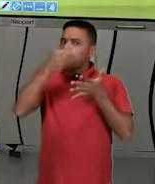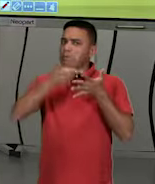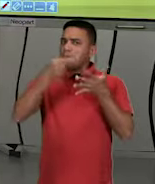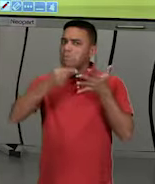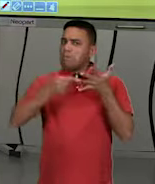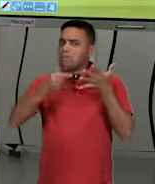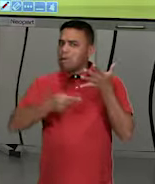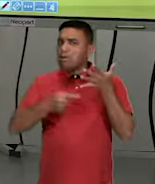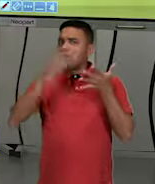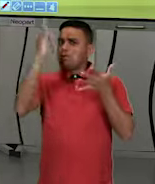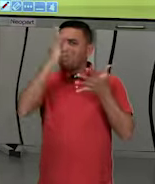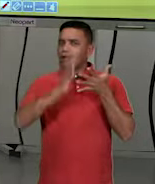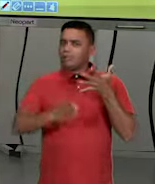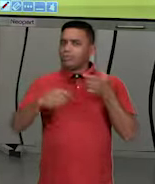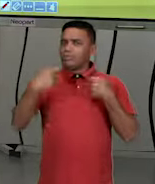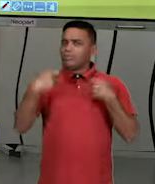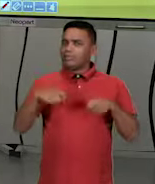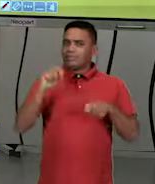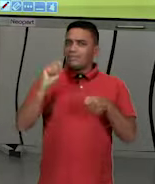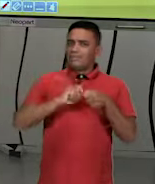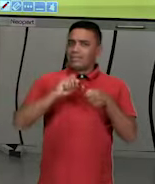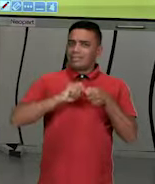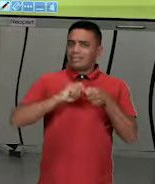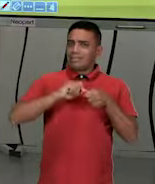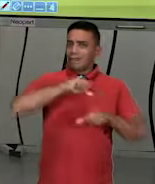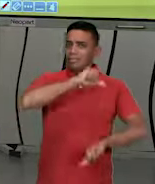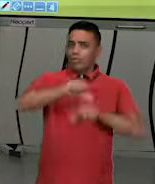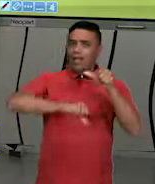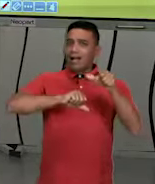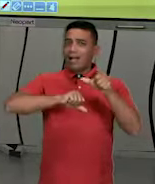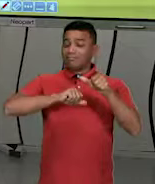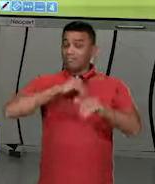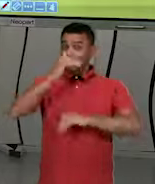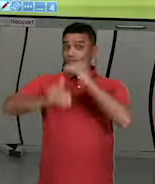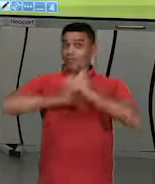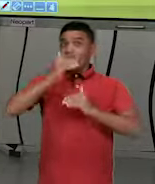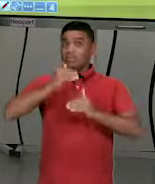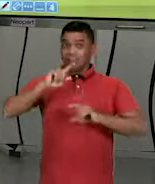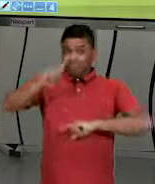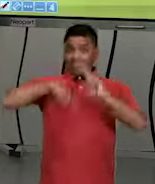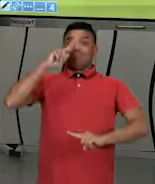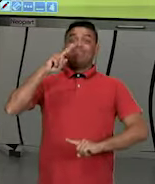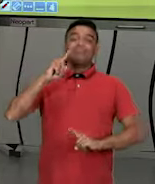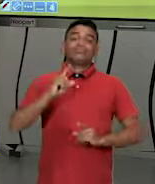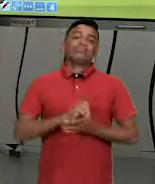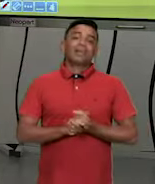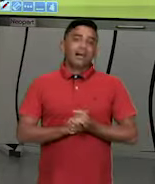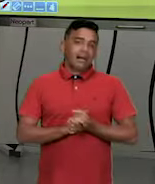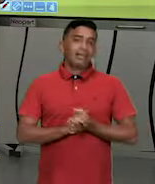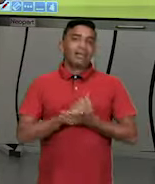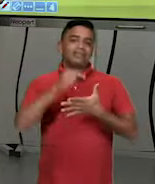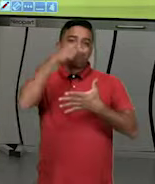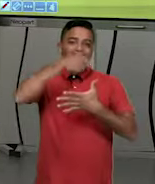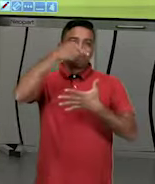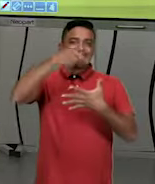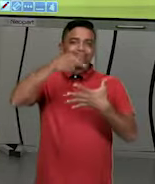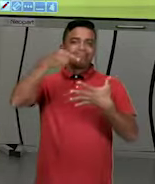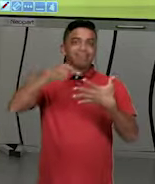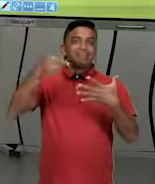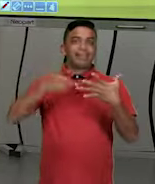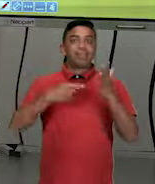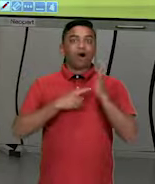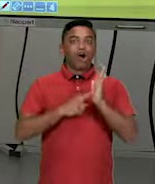fazer para tornar-se um país desenvolvido. E aí ele enumera, ele introduz aqui pelos